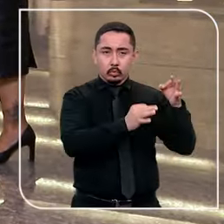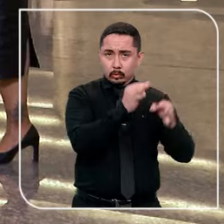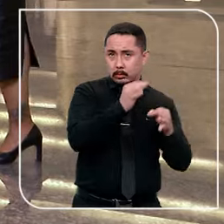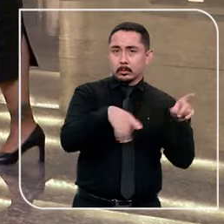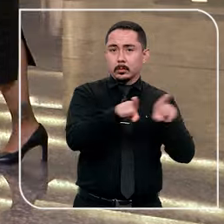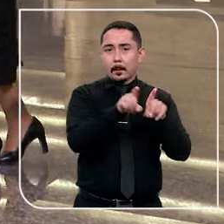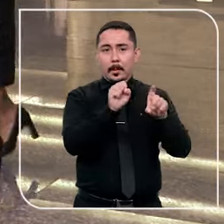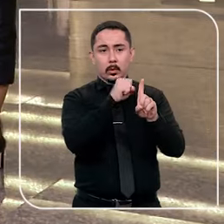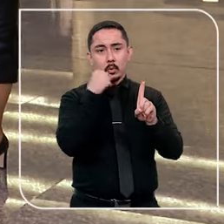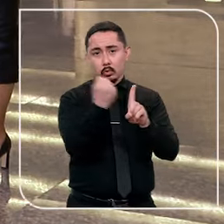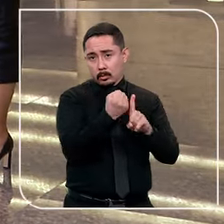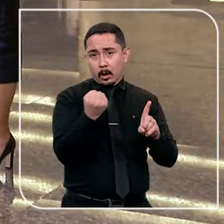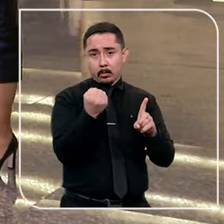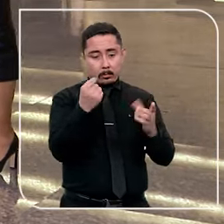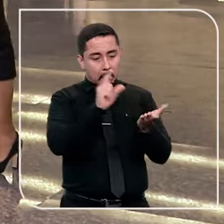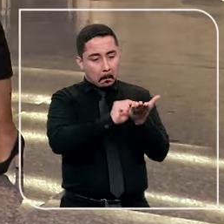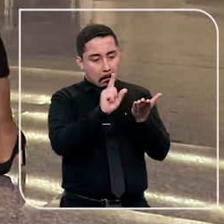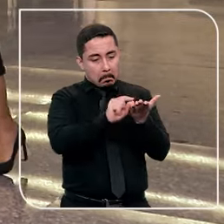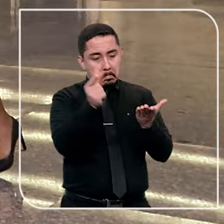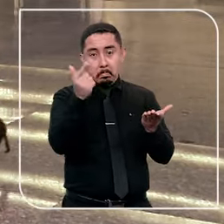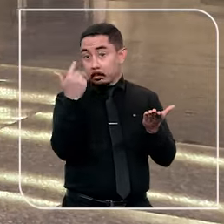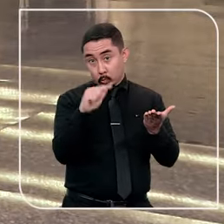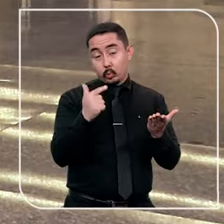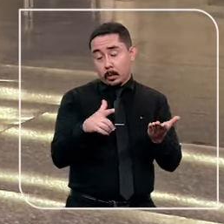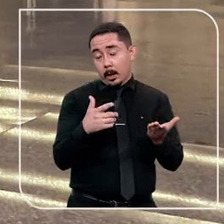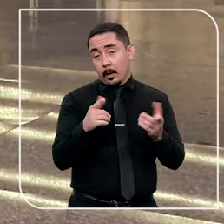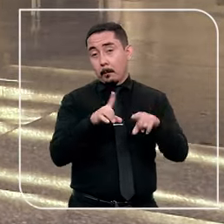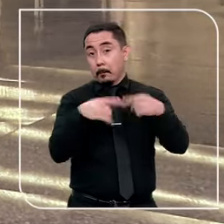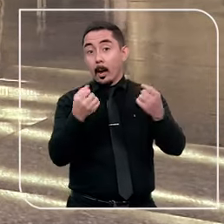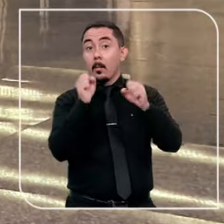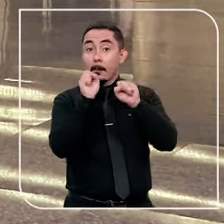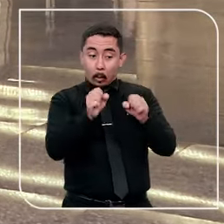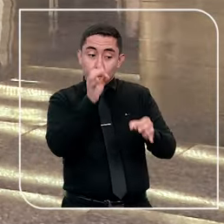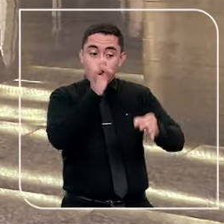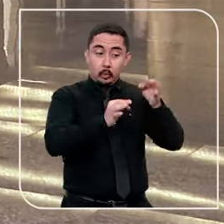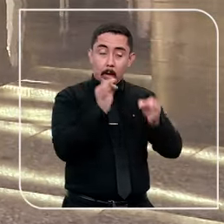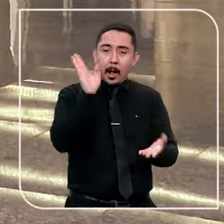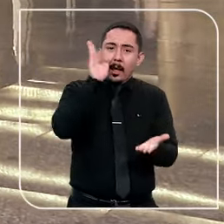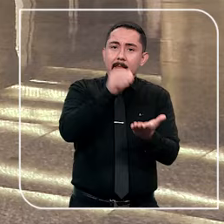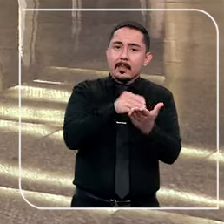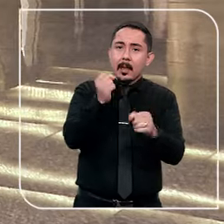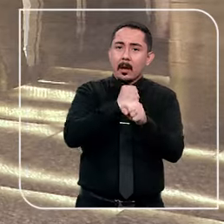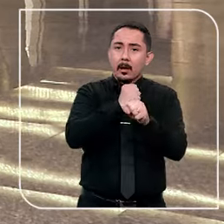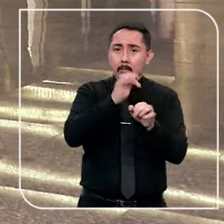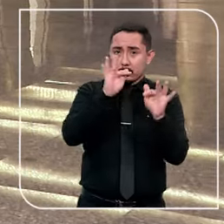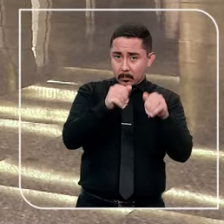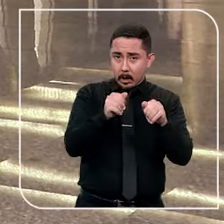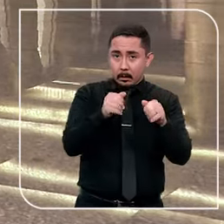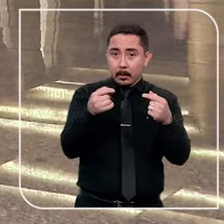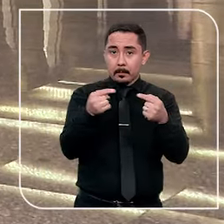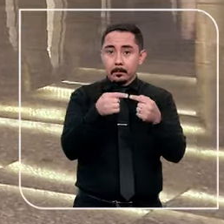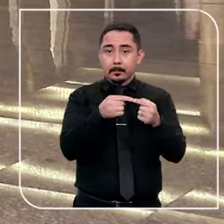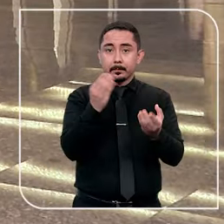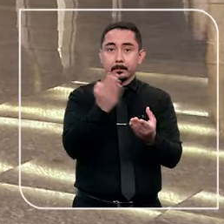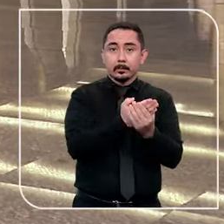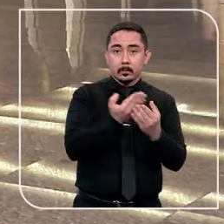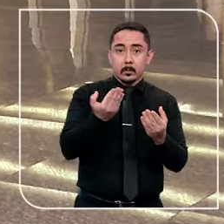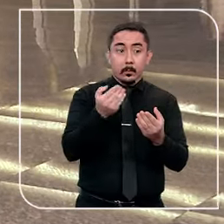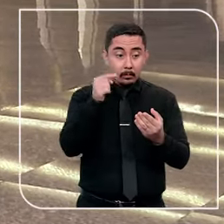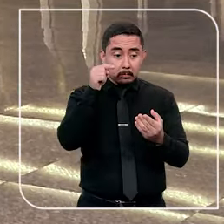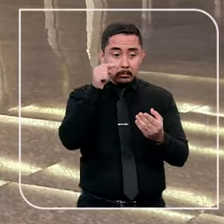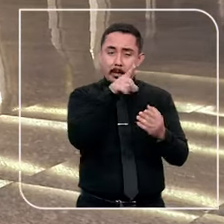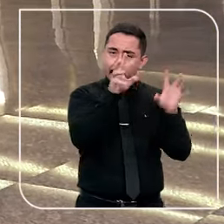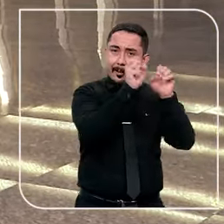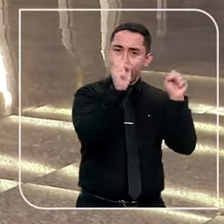interesse jurídico e social que ainda não foram pautados Mas podem entrar em julgamento até o final do ano está o